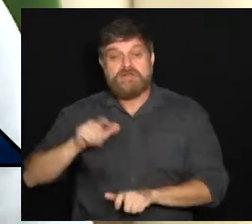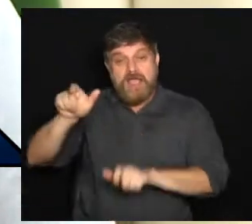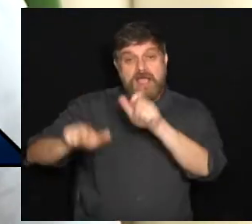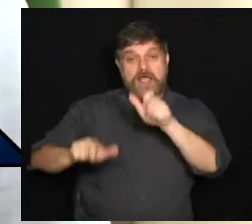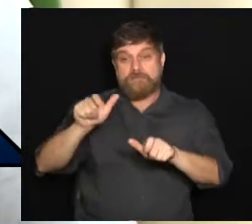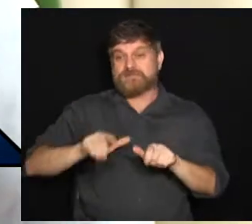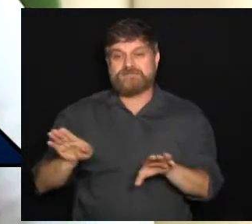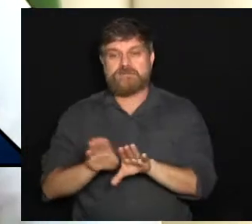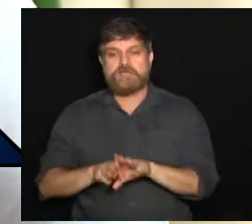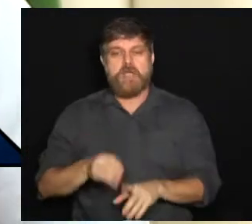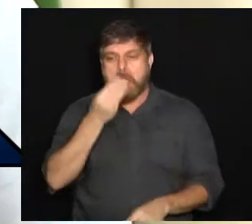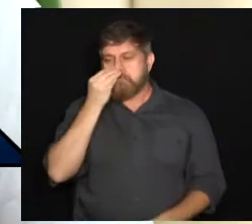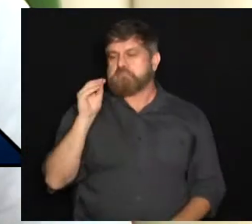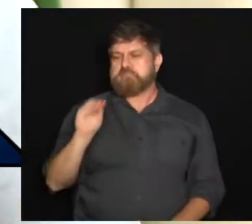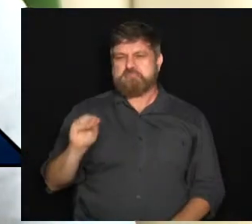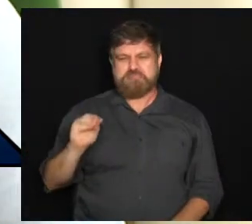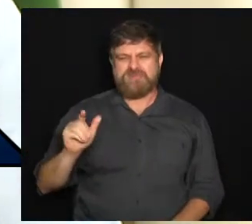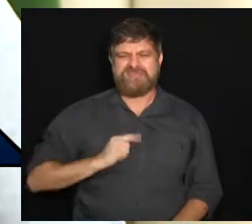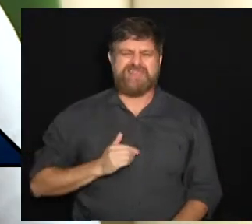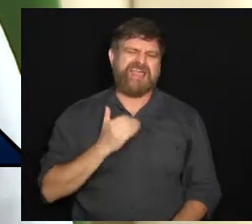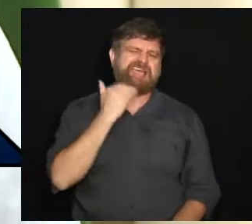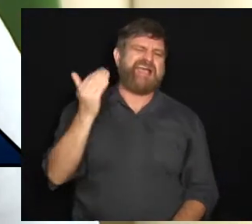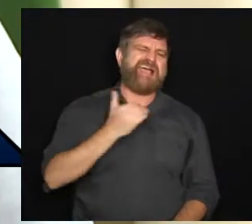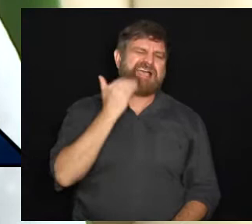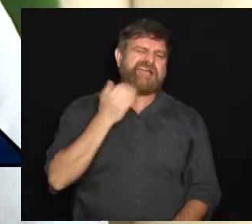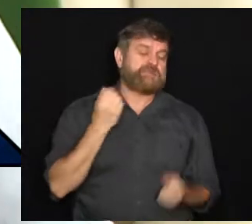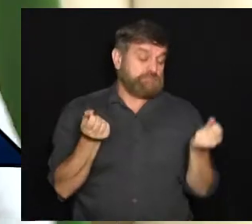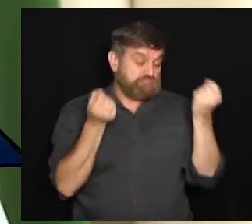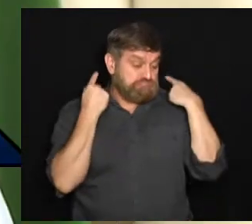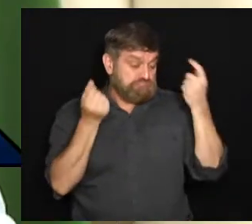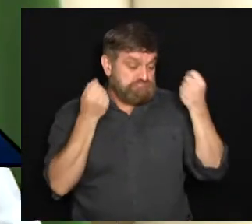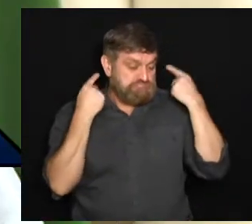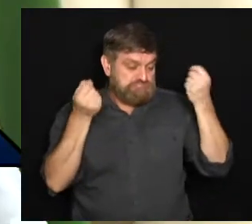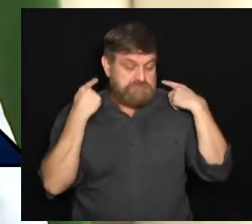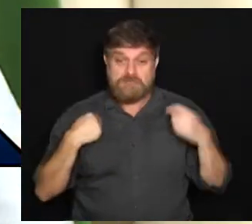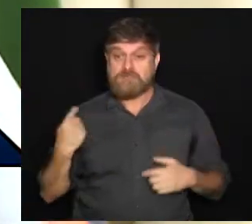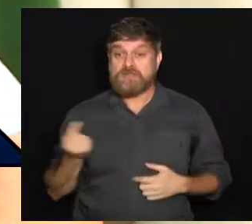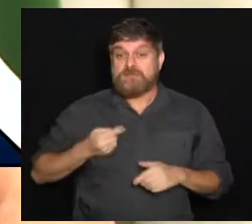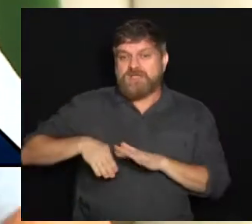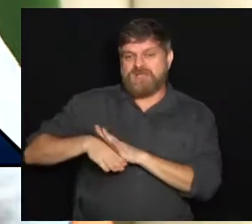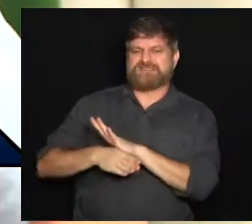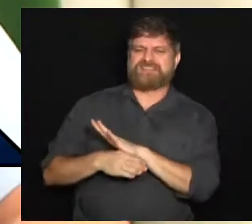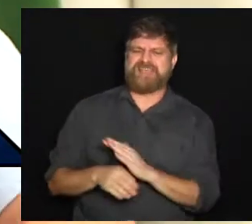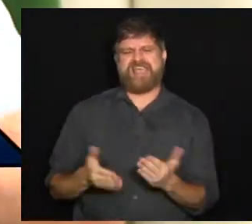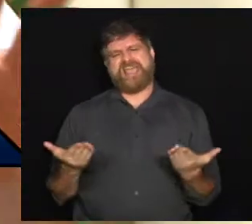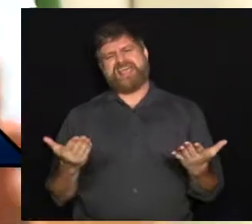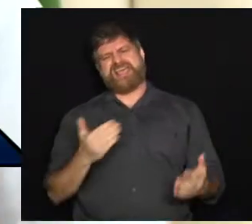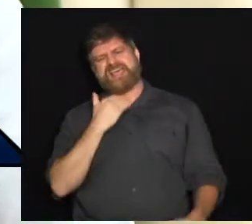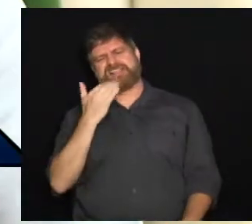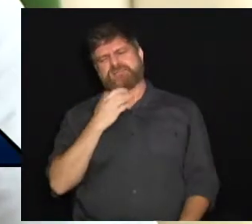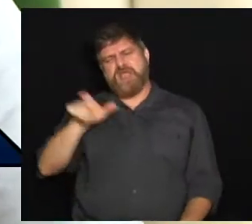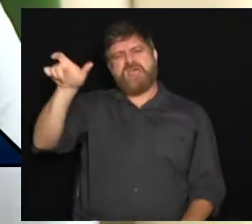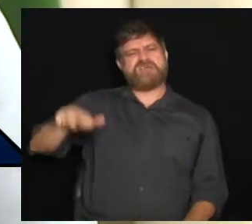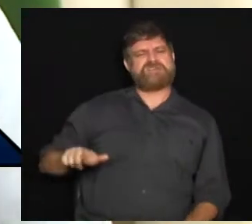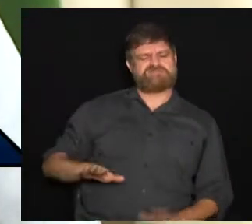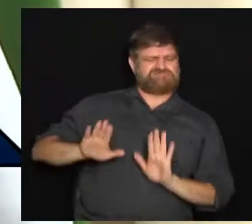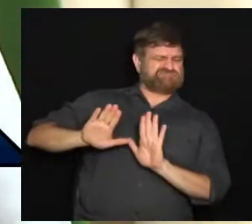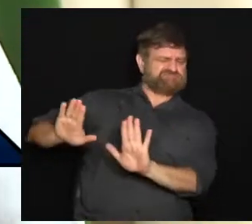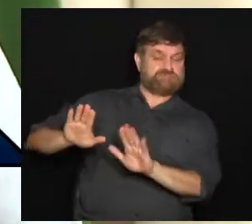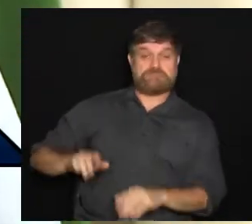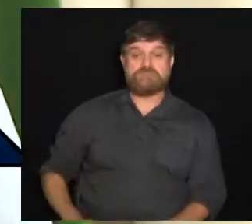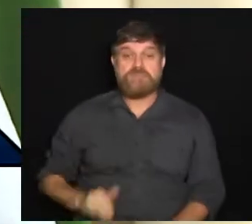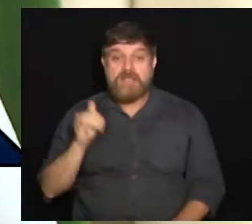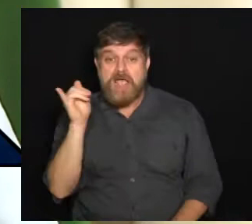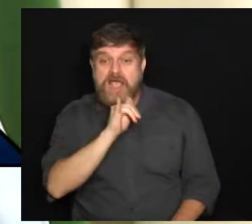diz respeito à adesão a certas normas e tudo mais. A gente tem, às vezes, o costume, muitas vezes, de falar: não, a norma é para os outros, não é para mim. E na Itália,